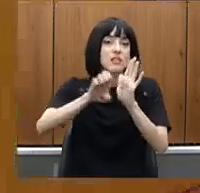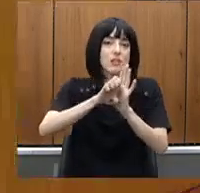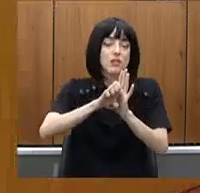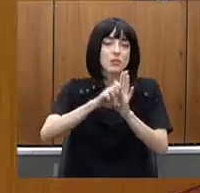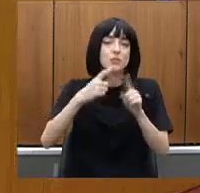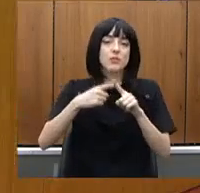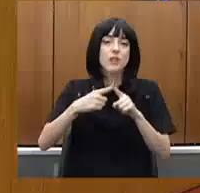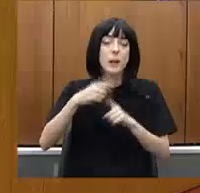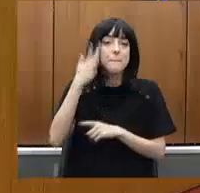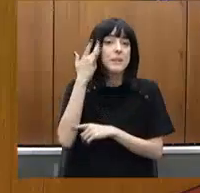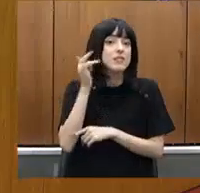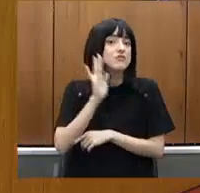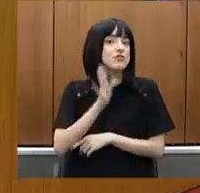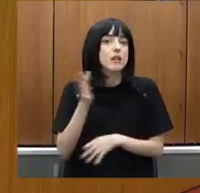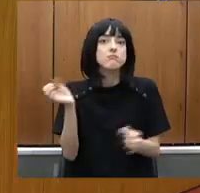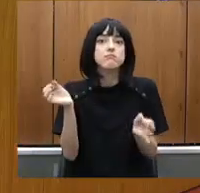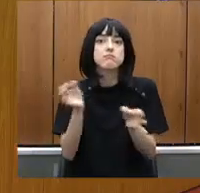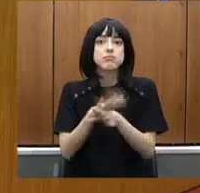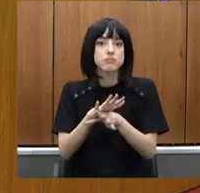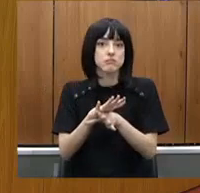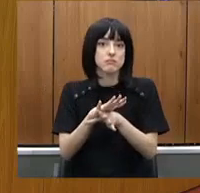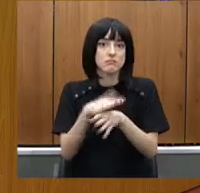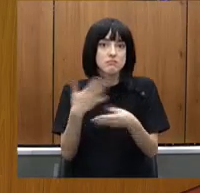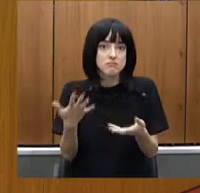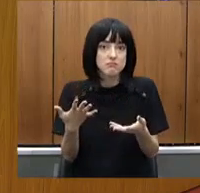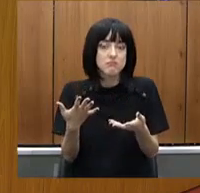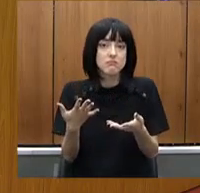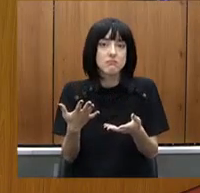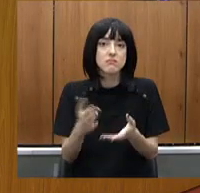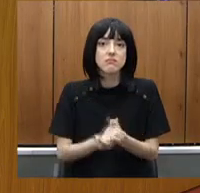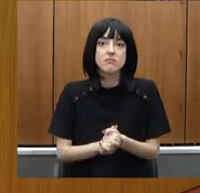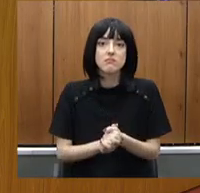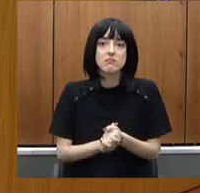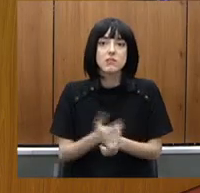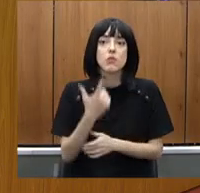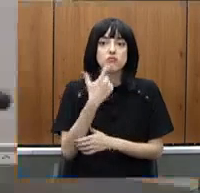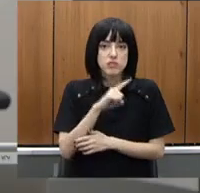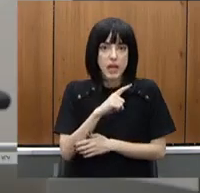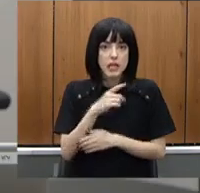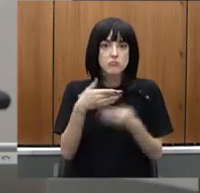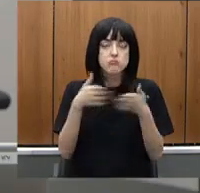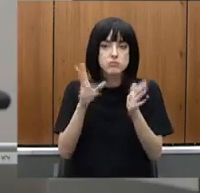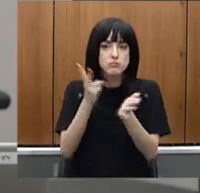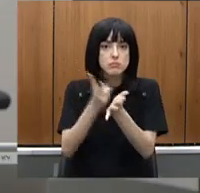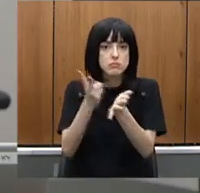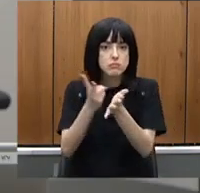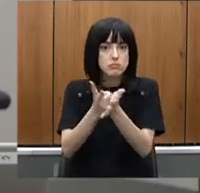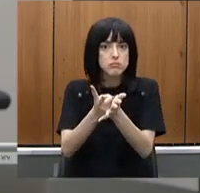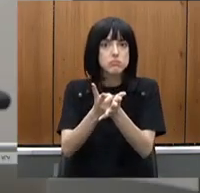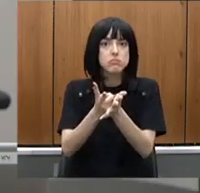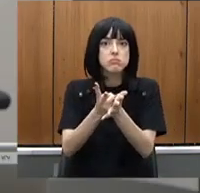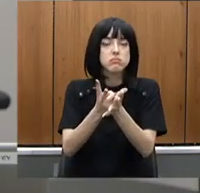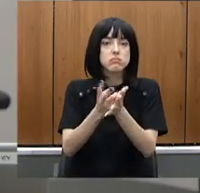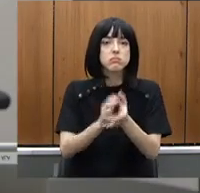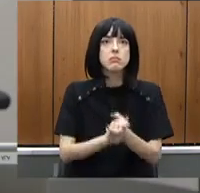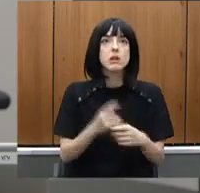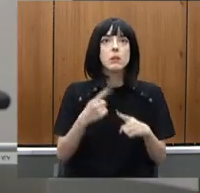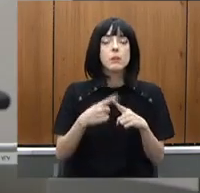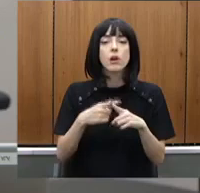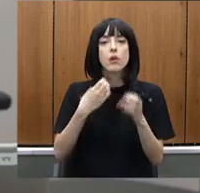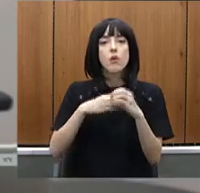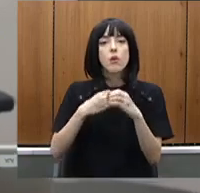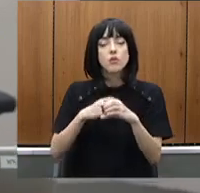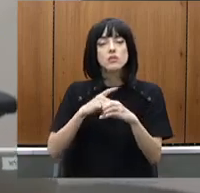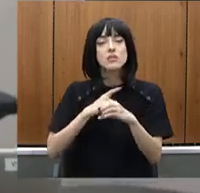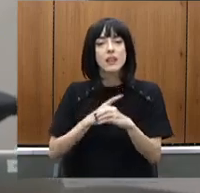do cfsd prorrogar prorrogar é porque o concurso deles tem uma validade tá dentro